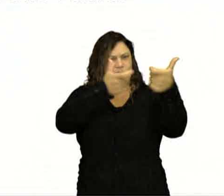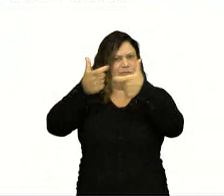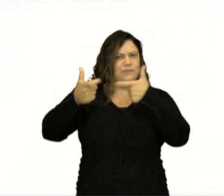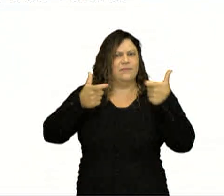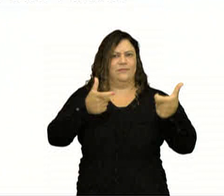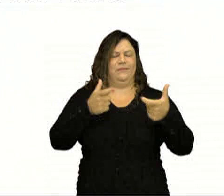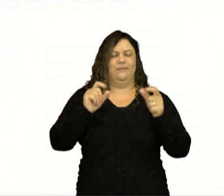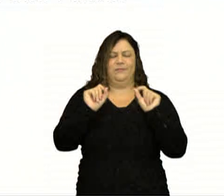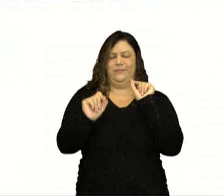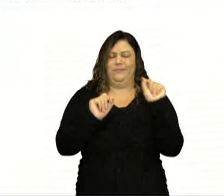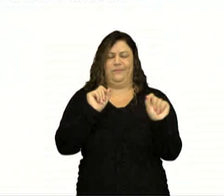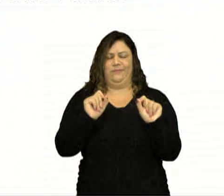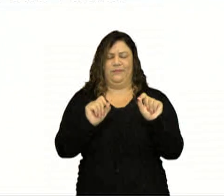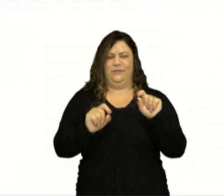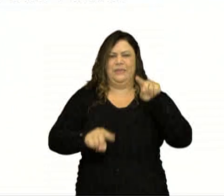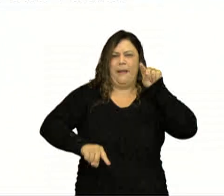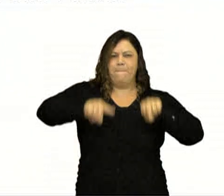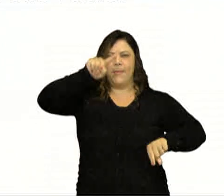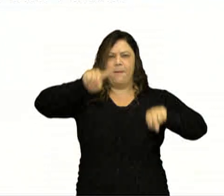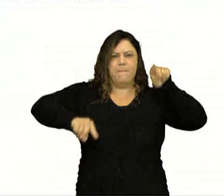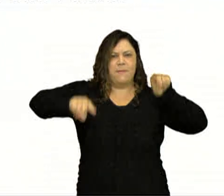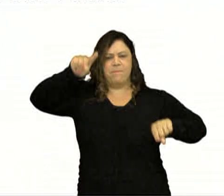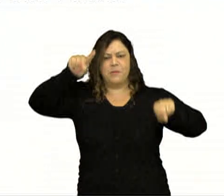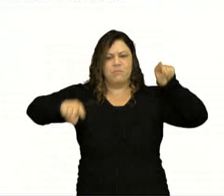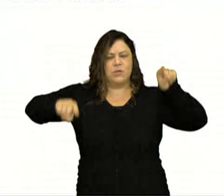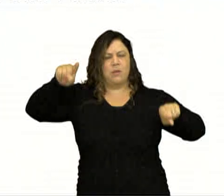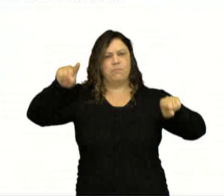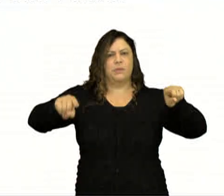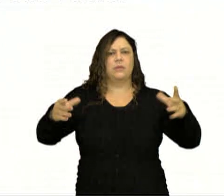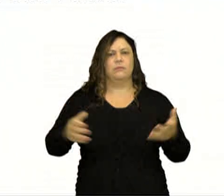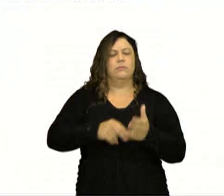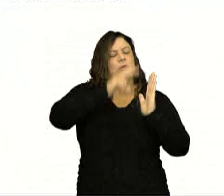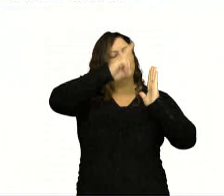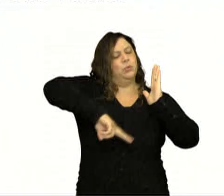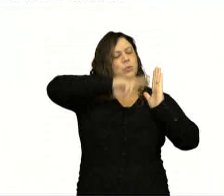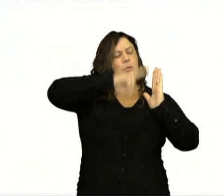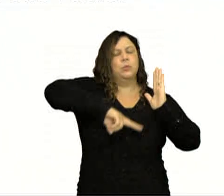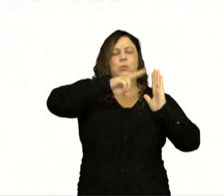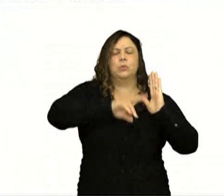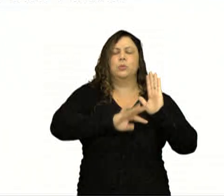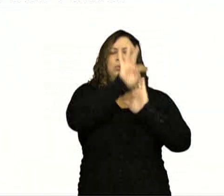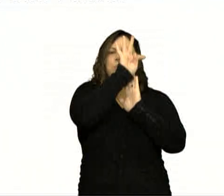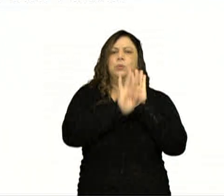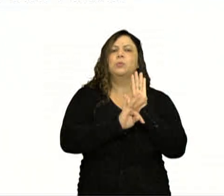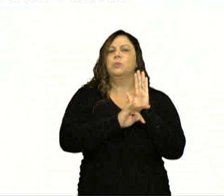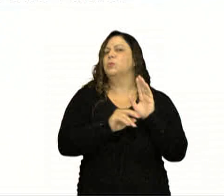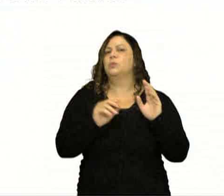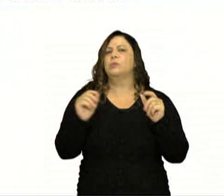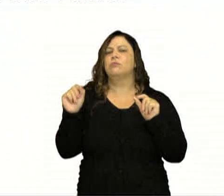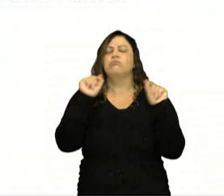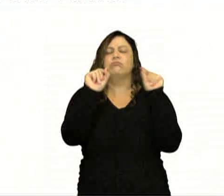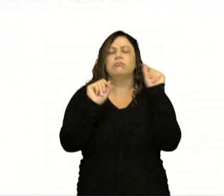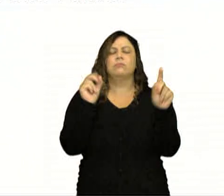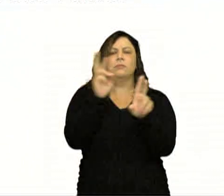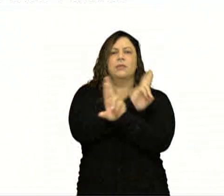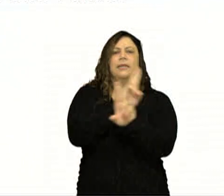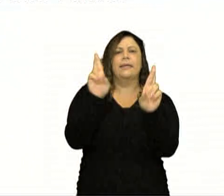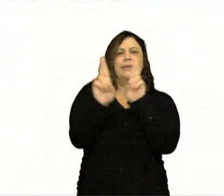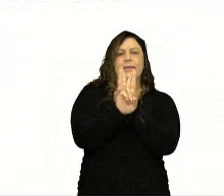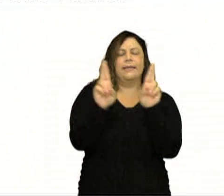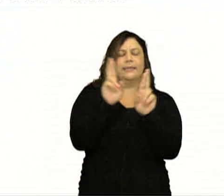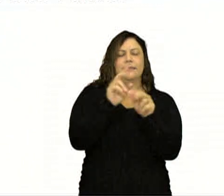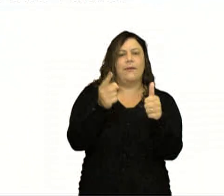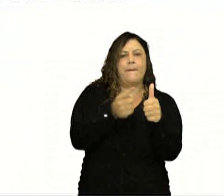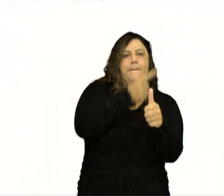grande frase do historiador Eric Hobsbawm. Então, após a leitura do texto, que relação pode ser feita entre a Primeira e a